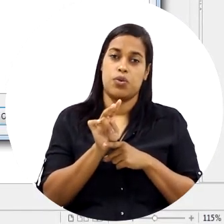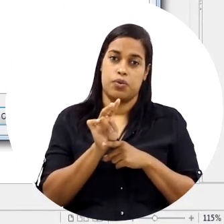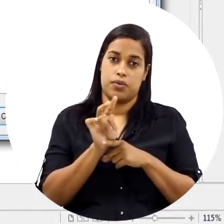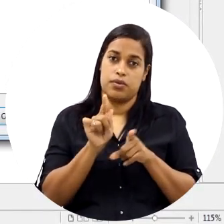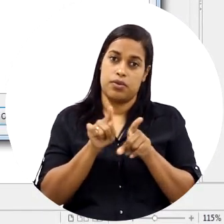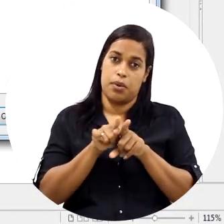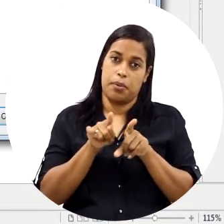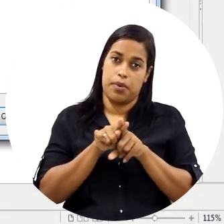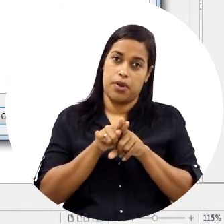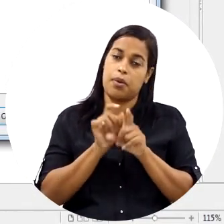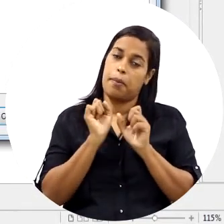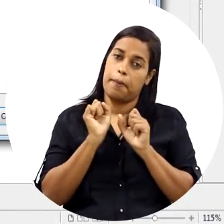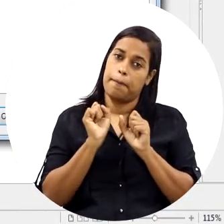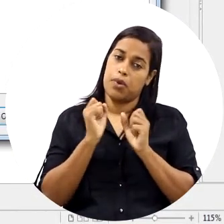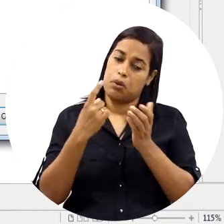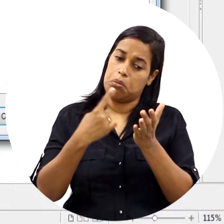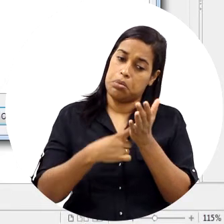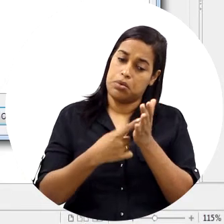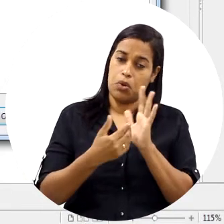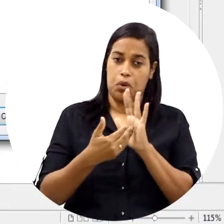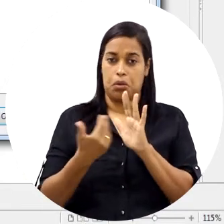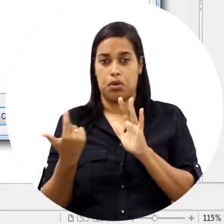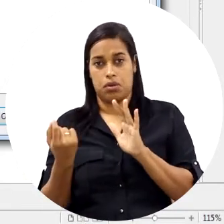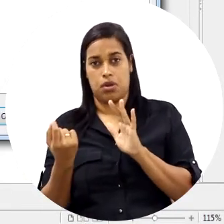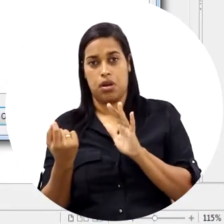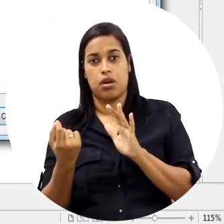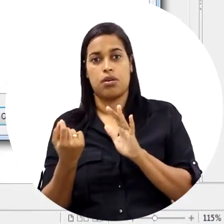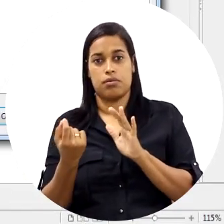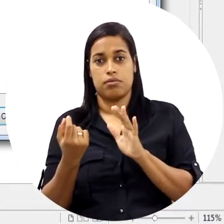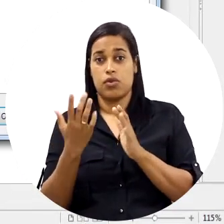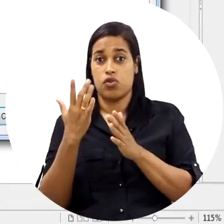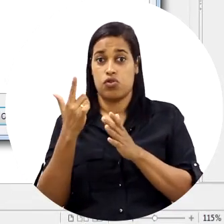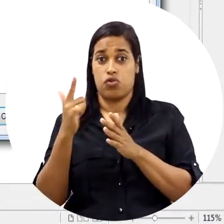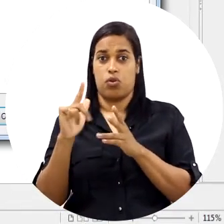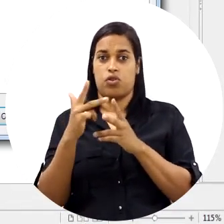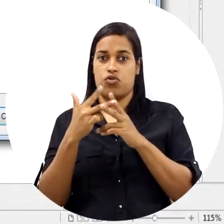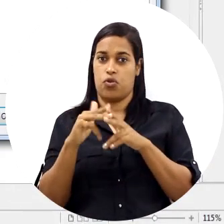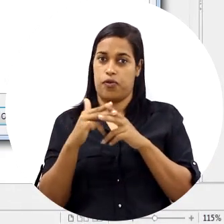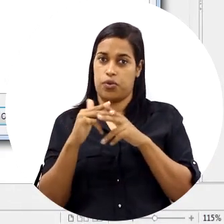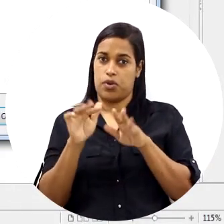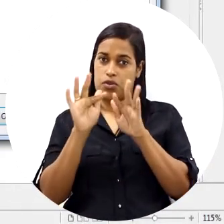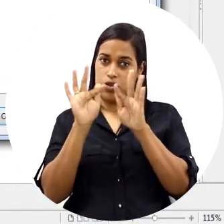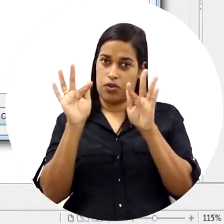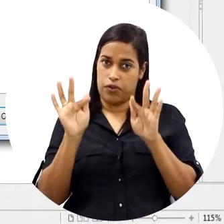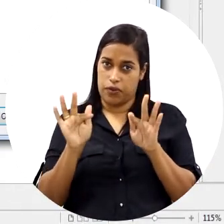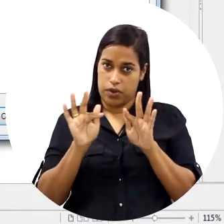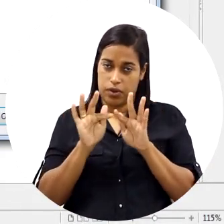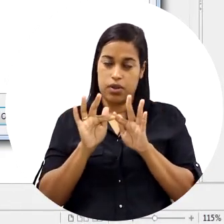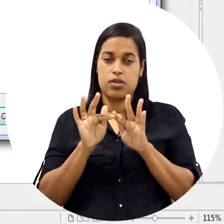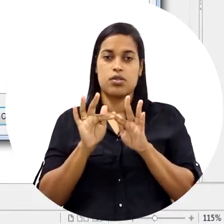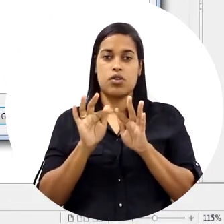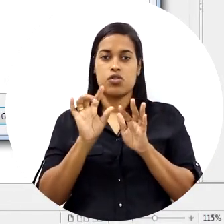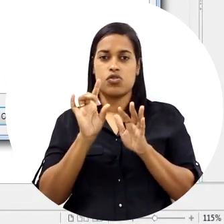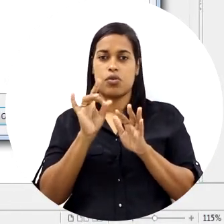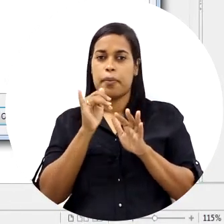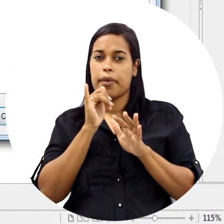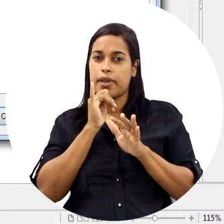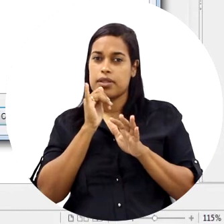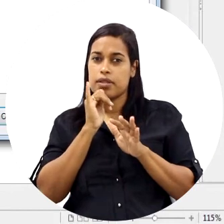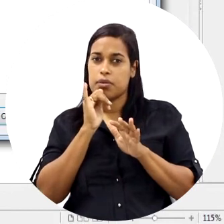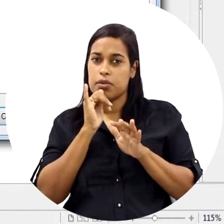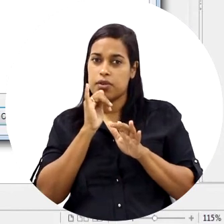que você pode desmarcar ou não, e outras configurações mais específicas de formatação. Vamos deixar o padrão só para exemplificar